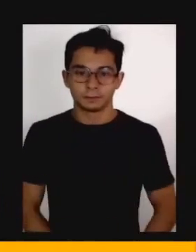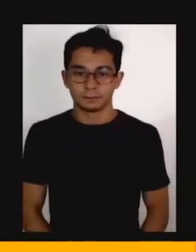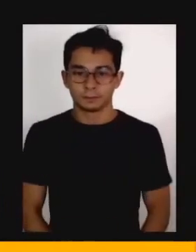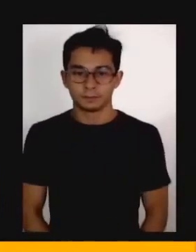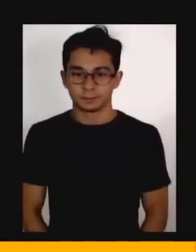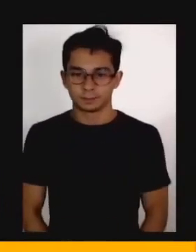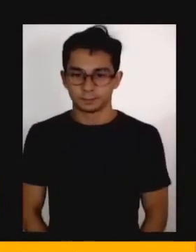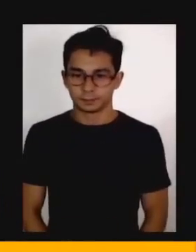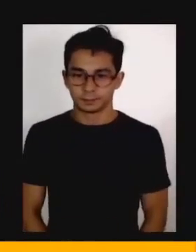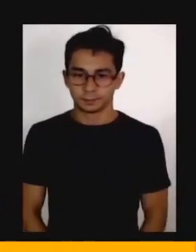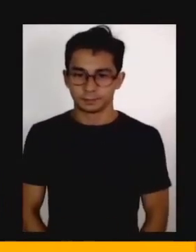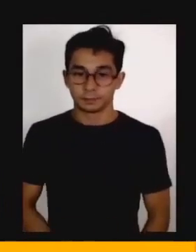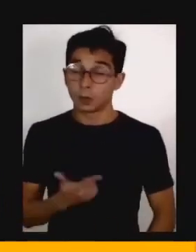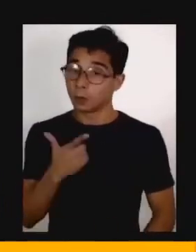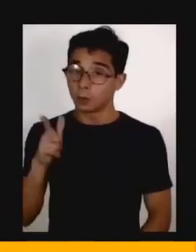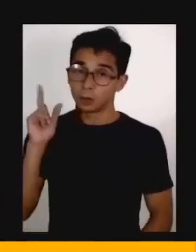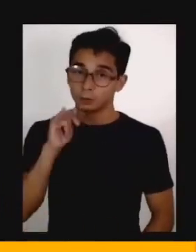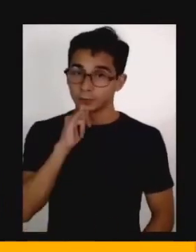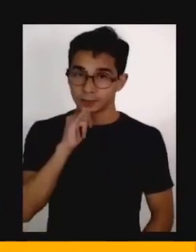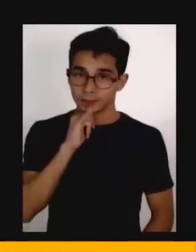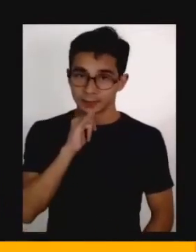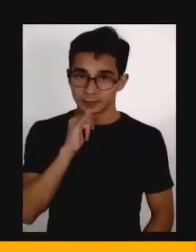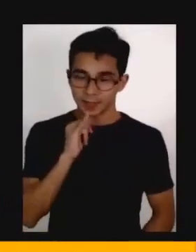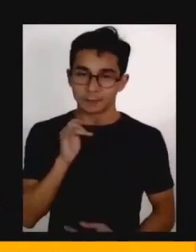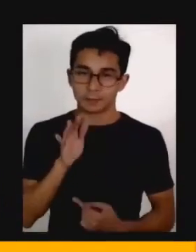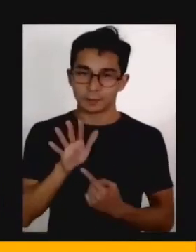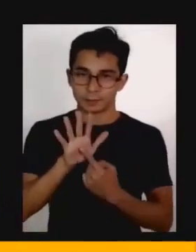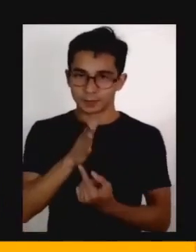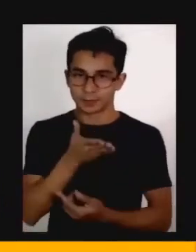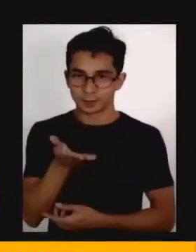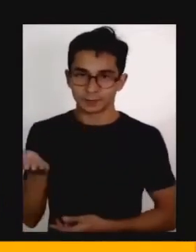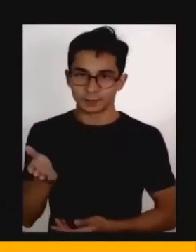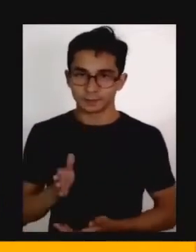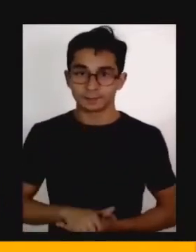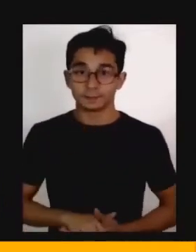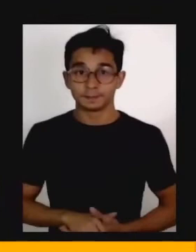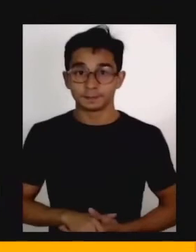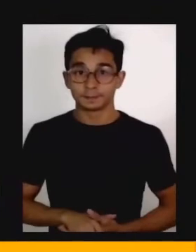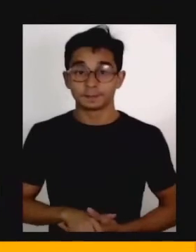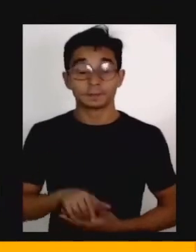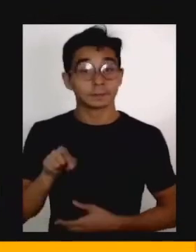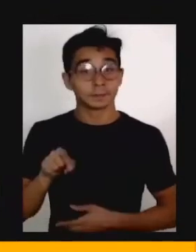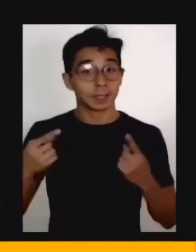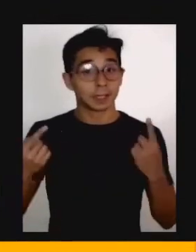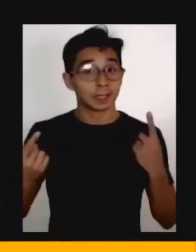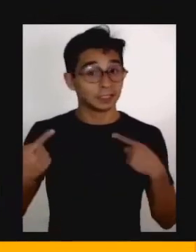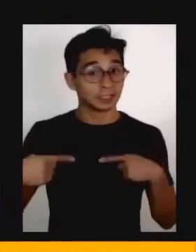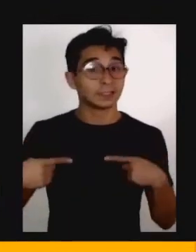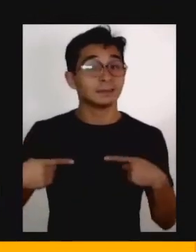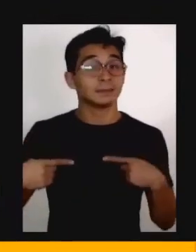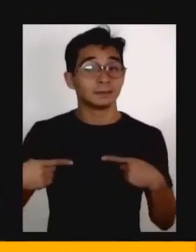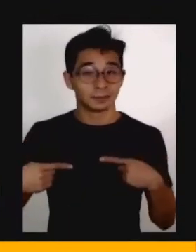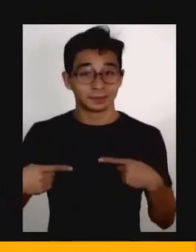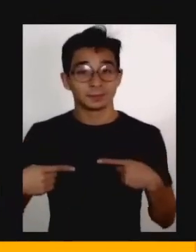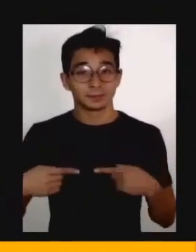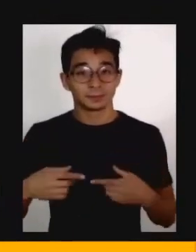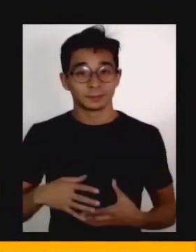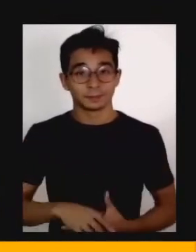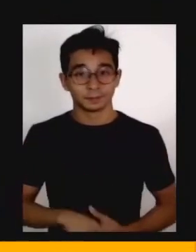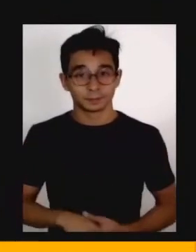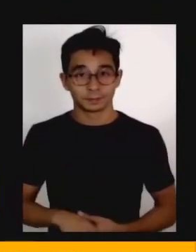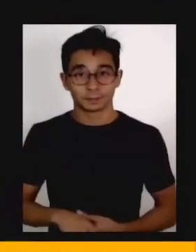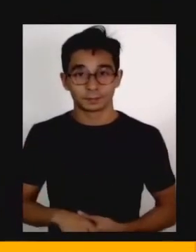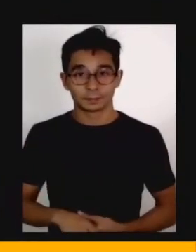Como próximo exemplo que eu trago aqui para vocês, ele é um dos maiores desafios com que a Samsung já passou, que é como você